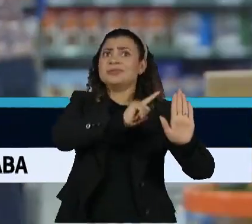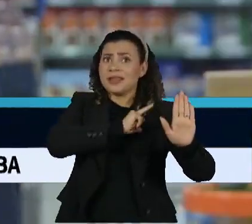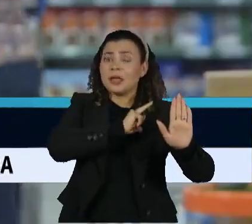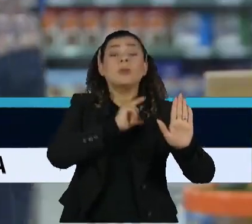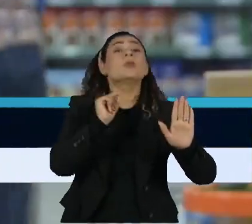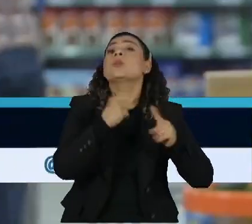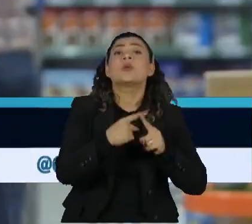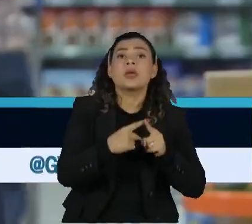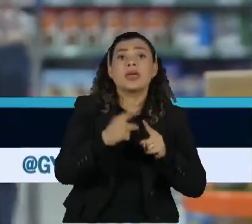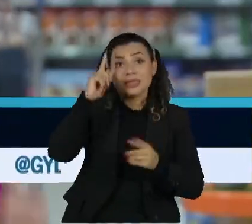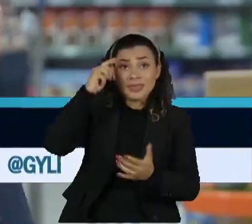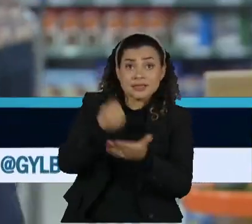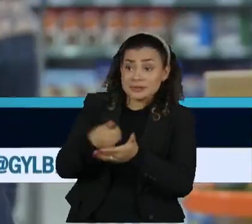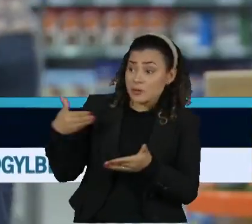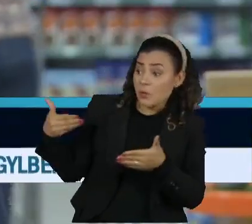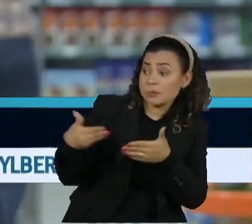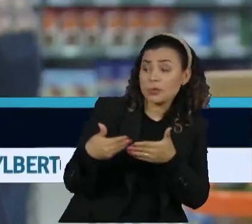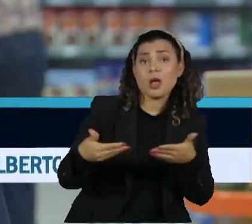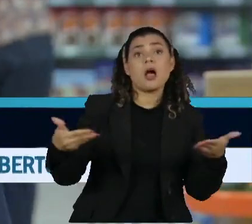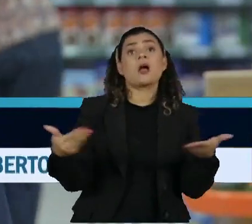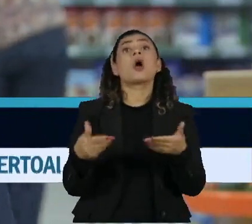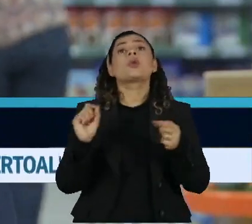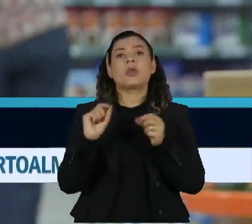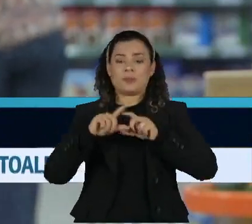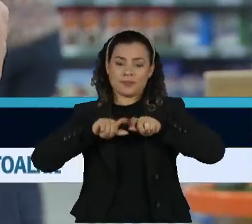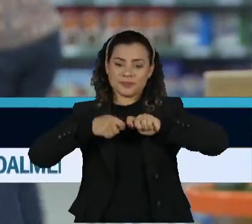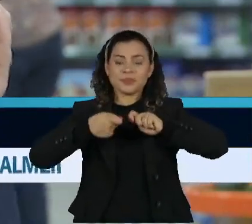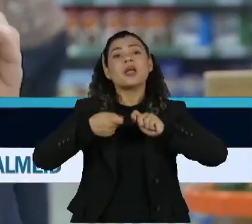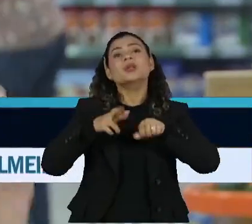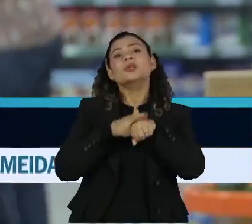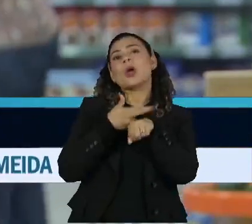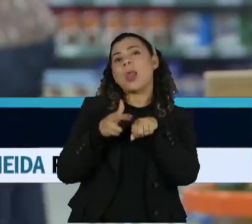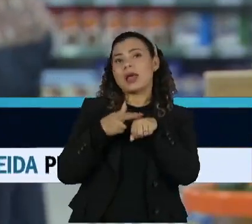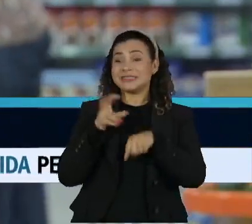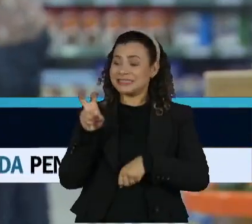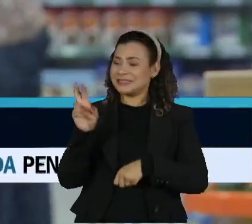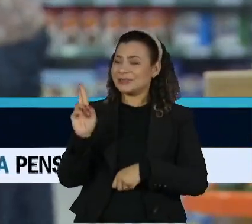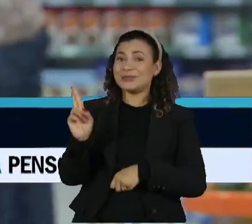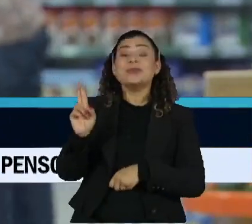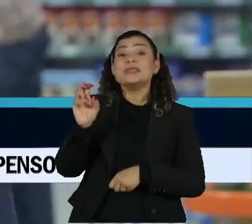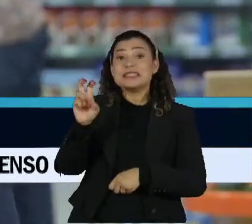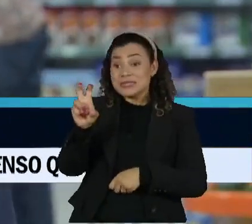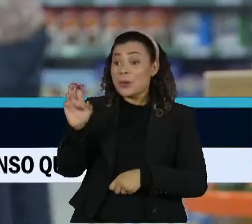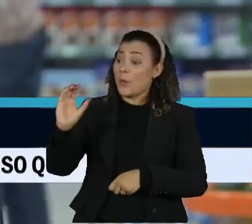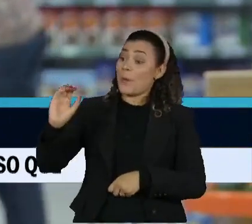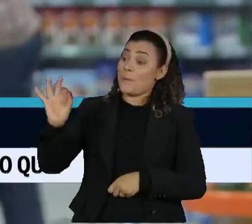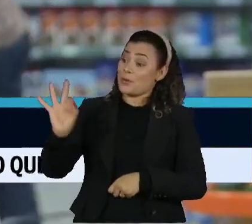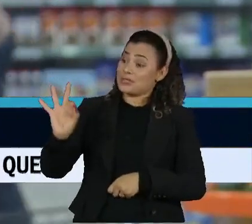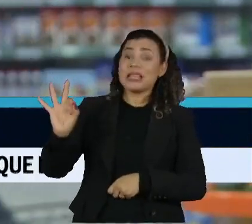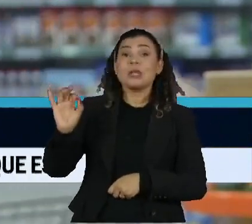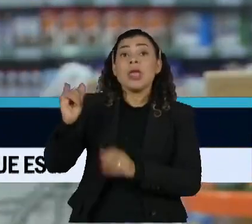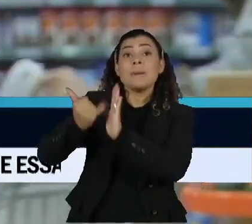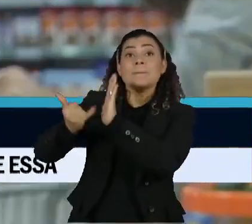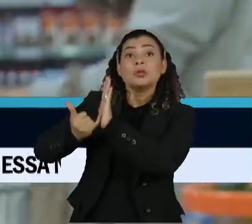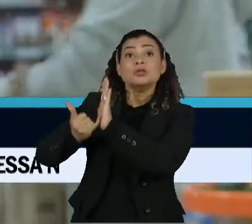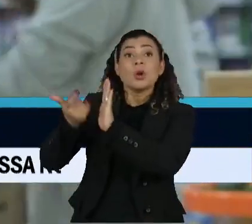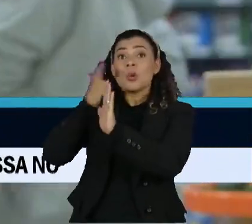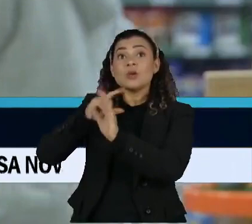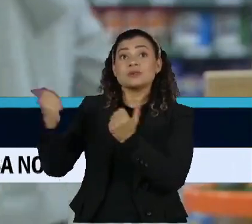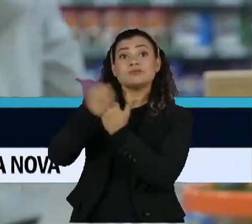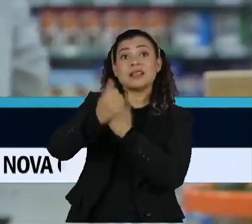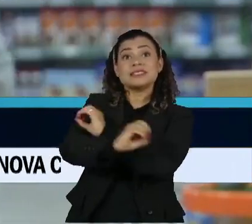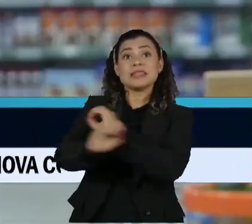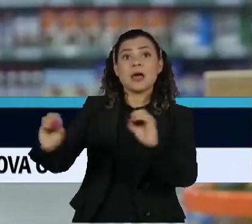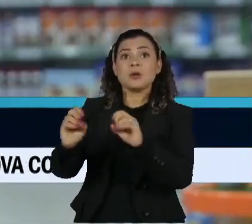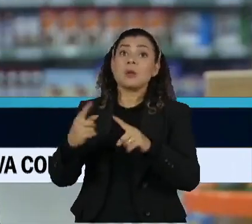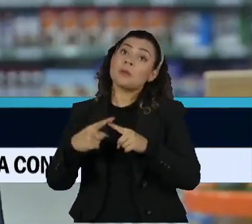Numa decisão recente, um bombom que pagava 5% de imposto conseguiu ficar isento depois que alegou